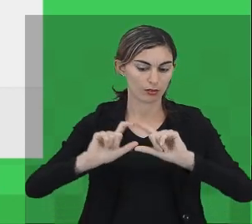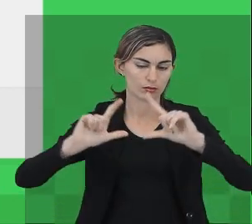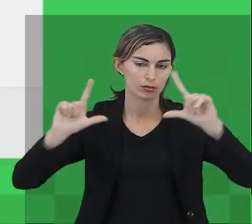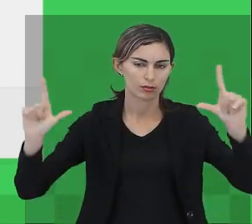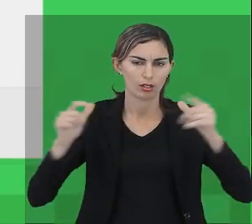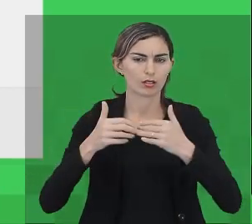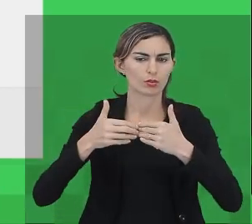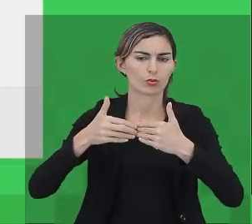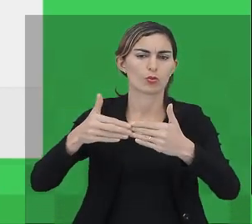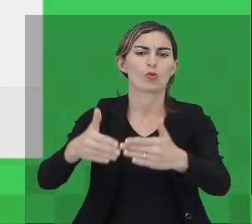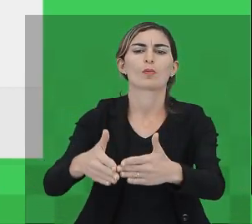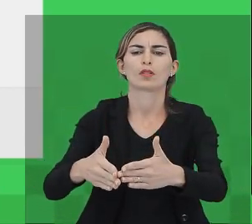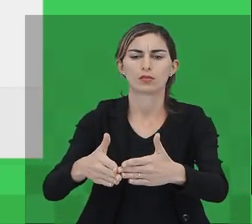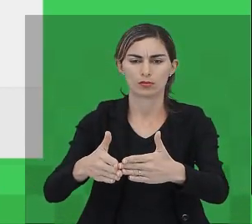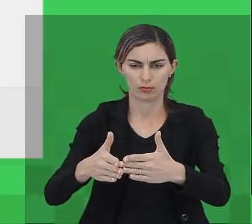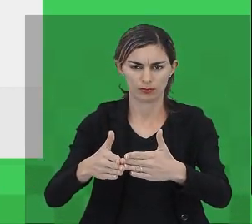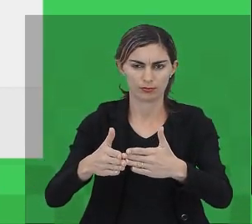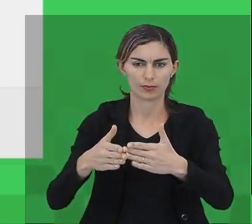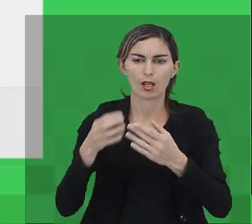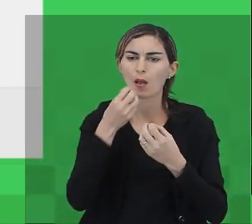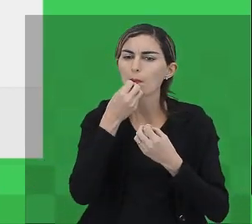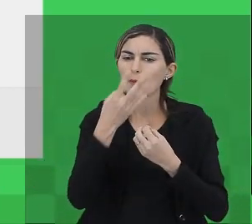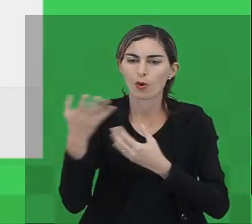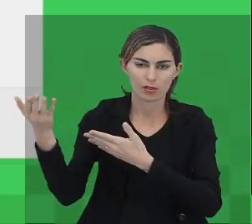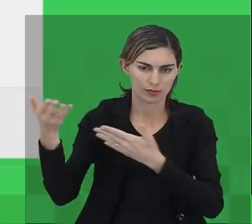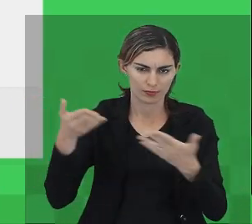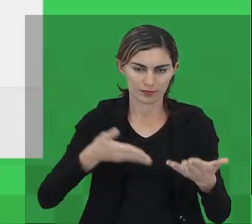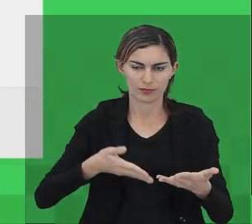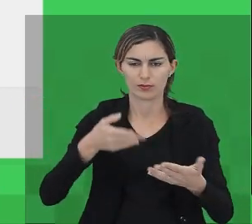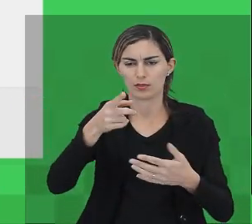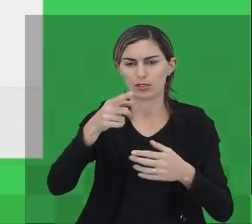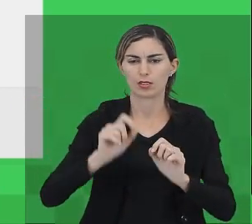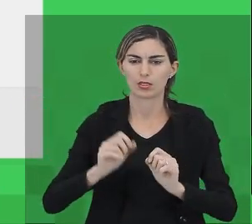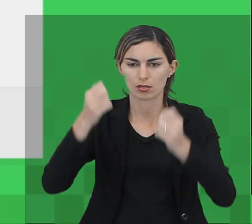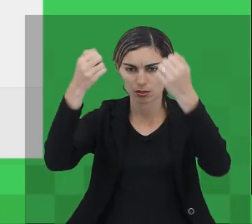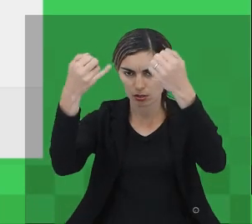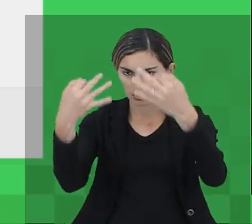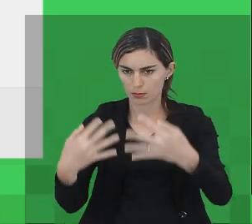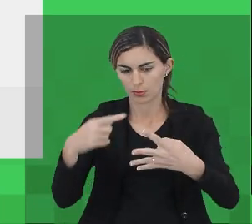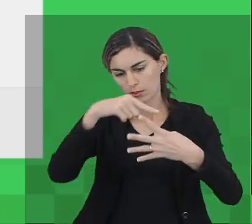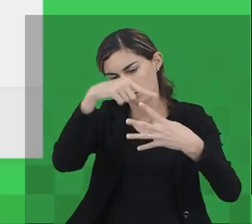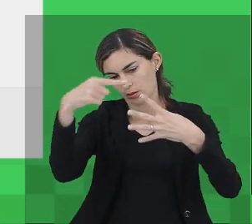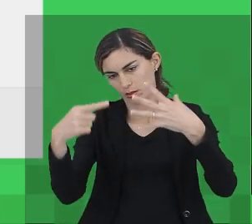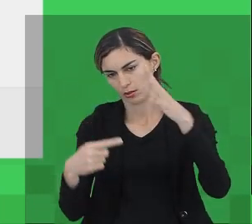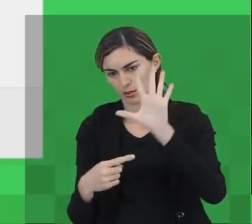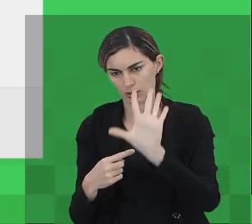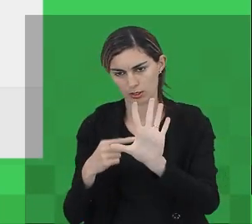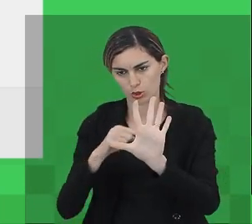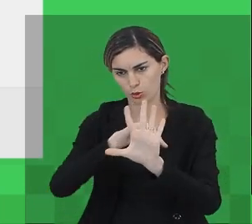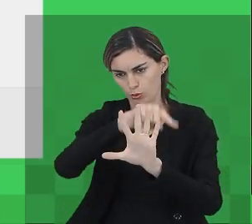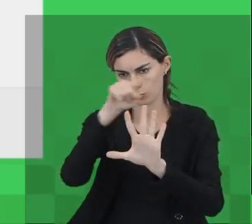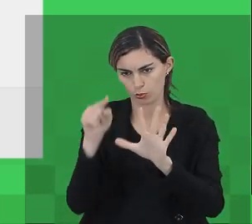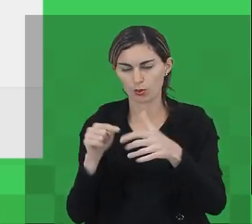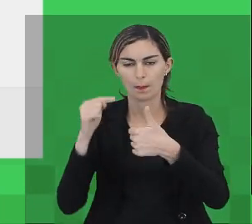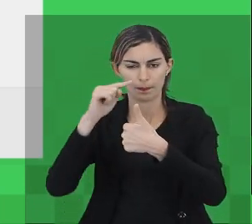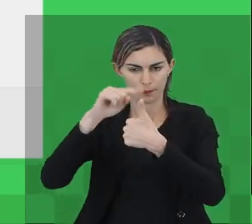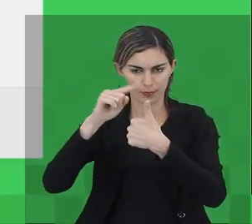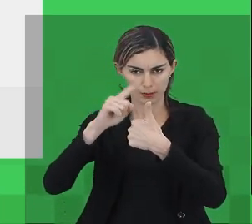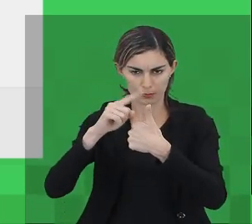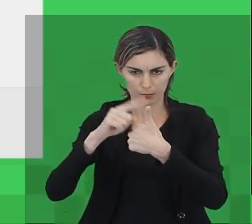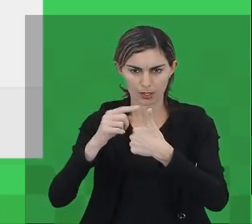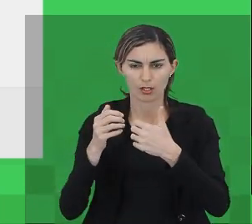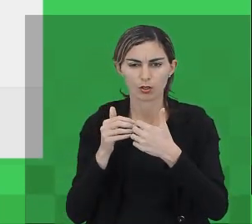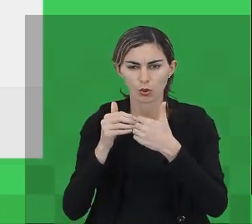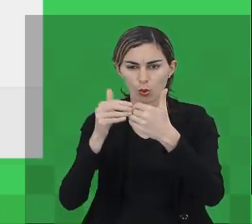Esta daqui é a tela inicial, a tela de boas-vindas do Android Studio. Ela contém 5 opções.